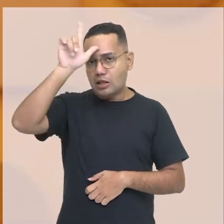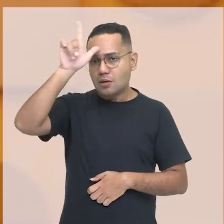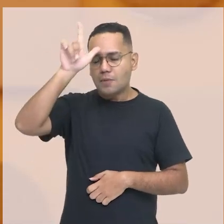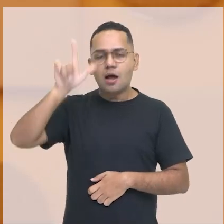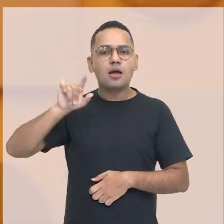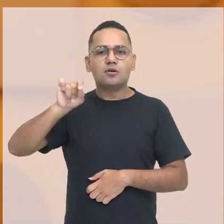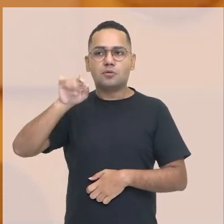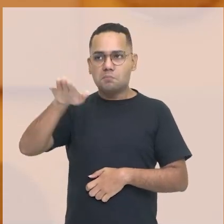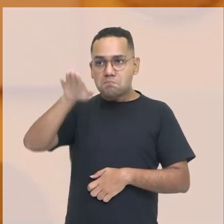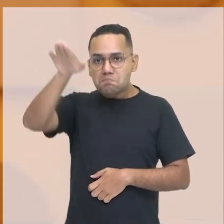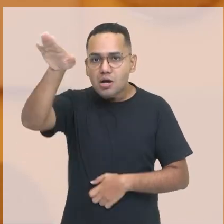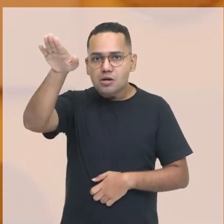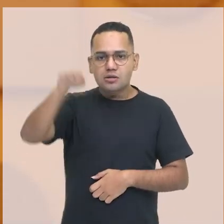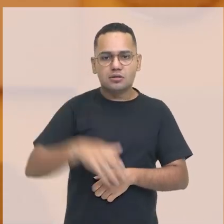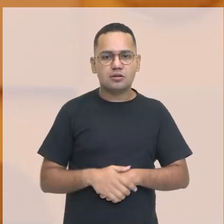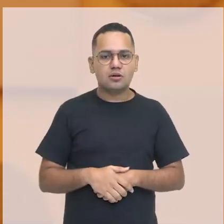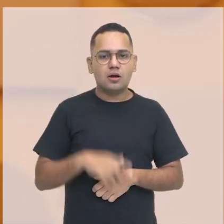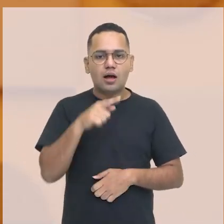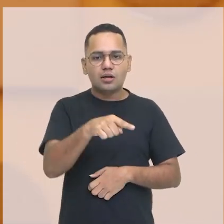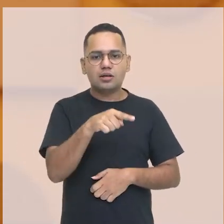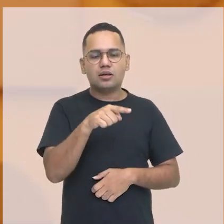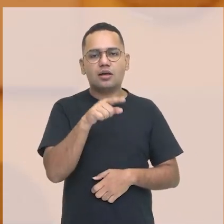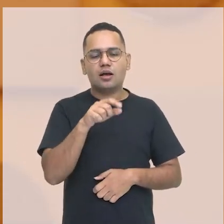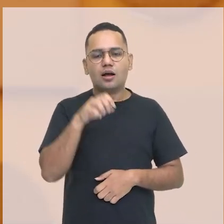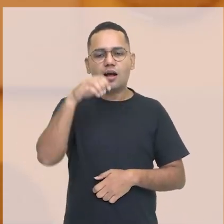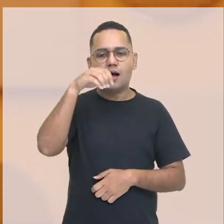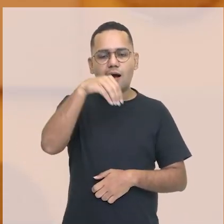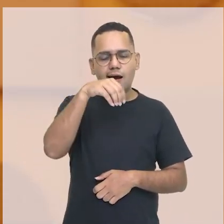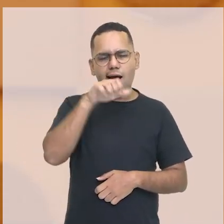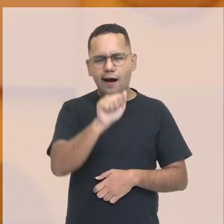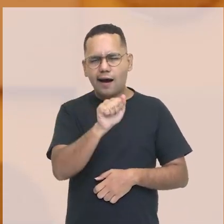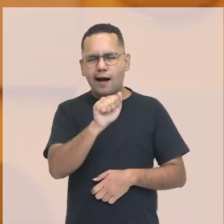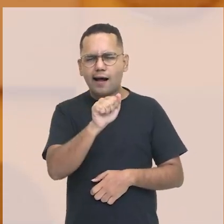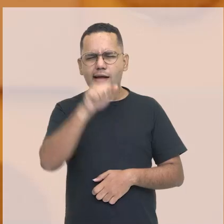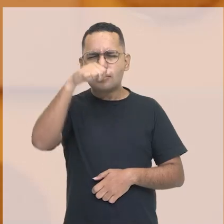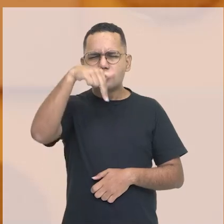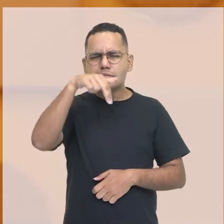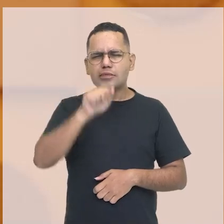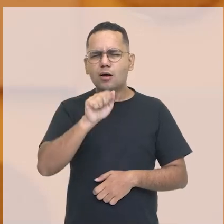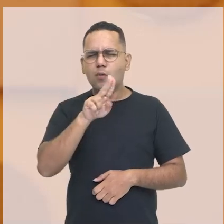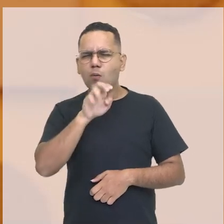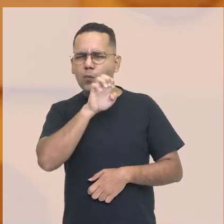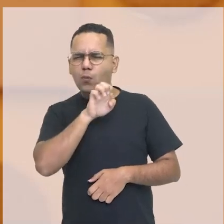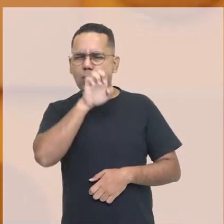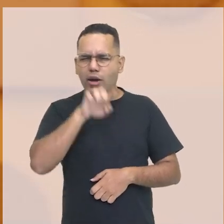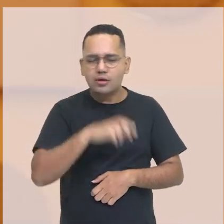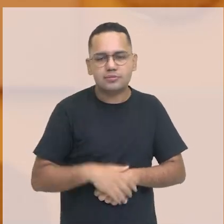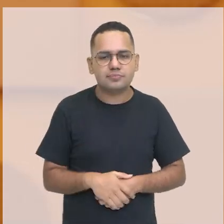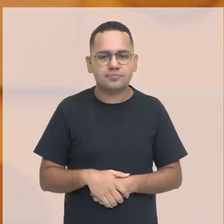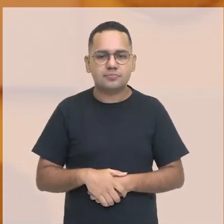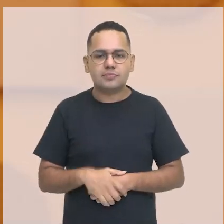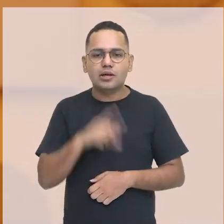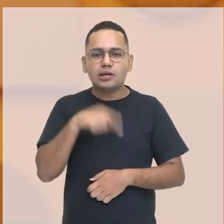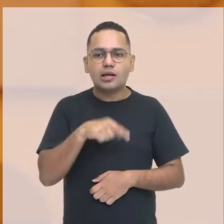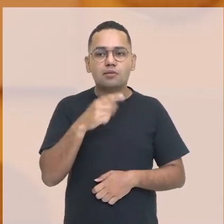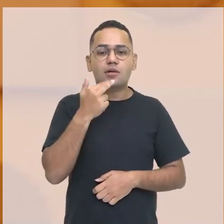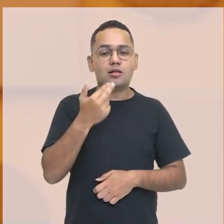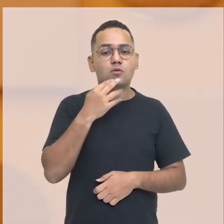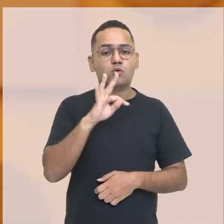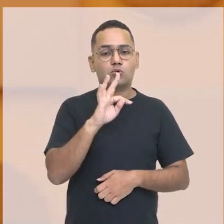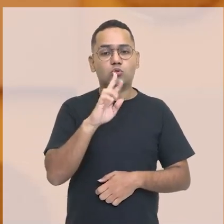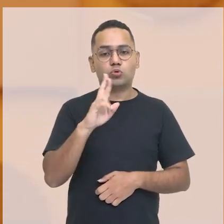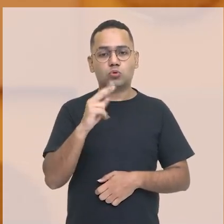os integralistas saudavam com um Anauê, que é uma palavra de origem tupi-guarani, que